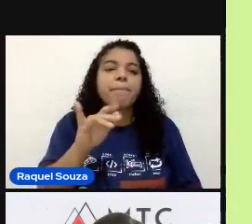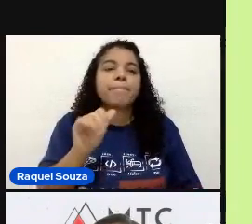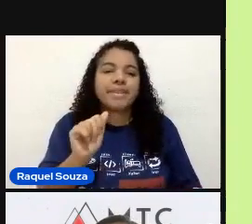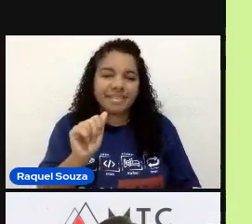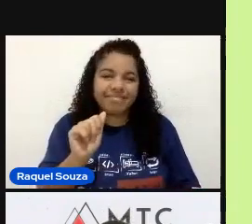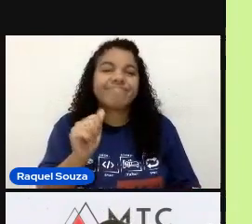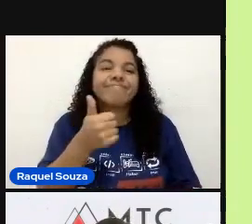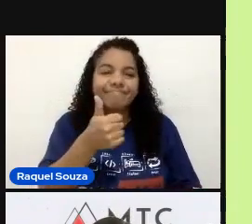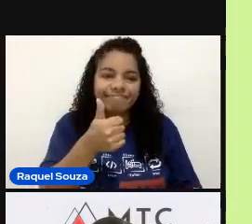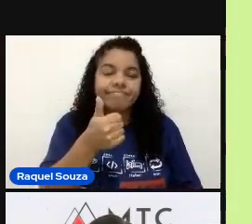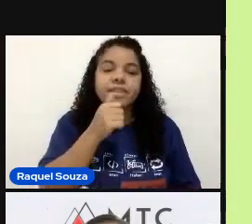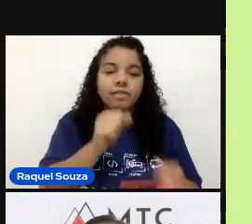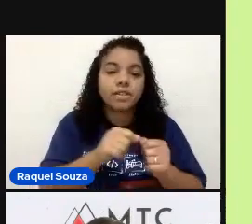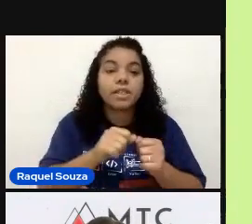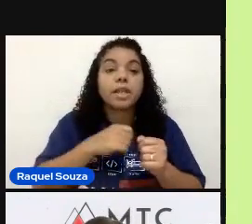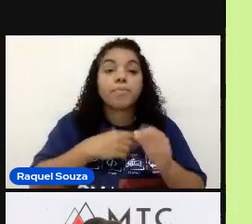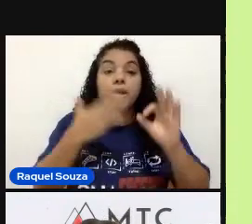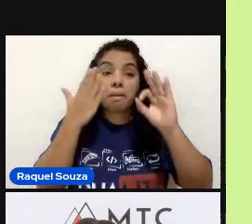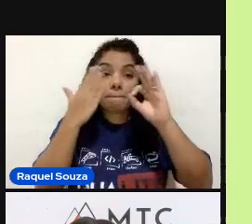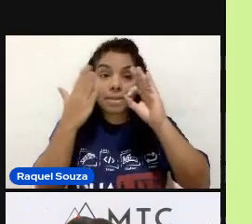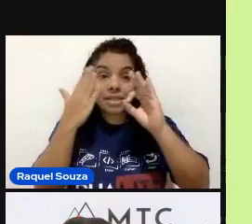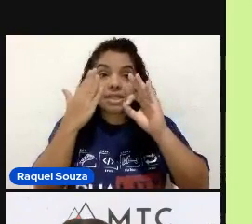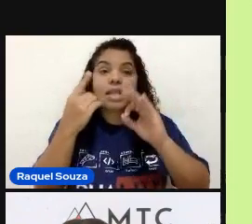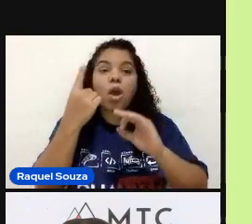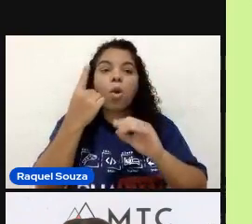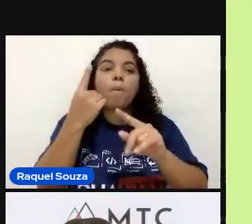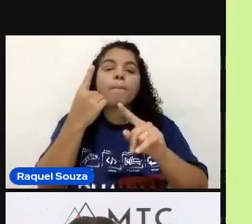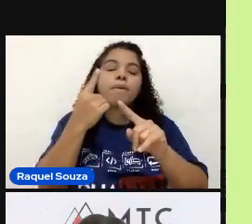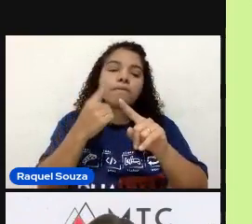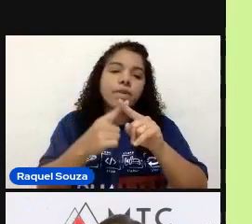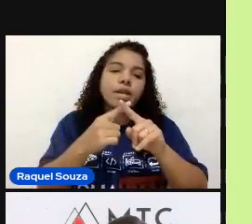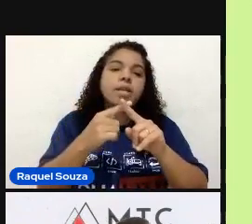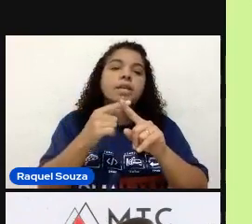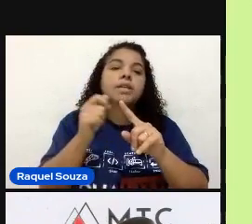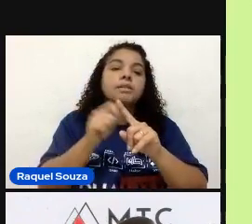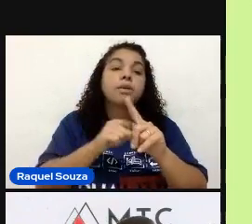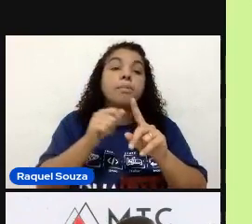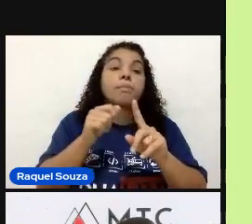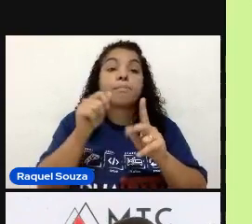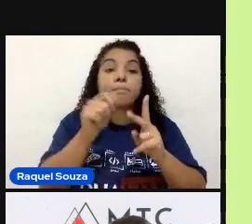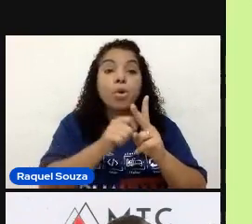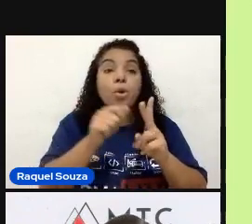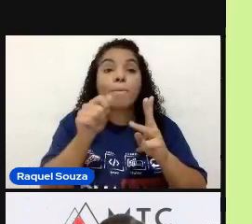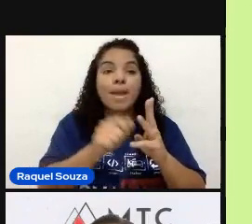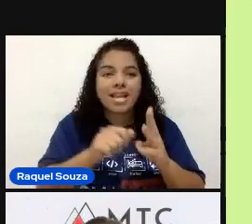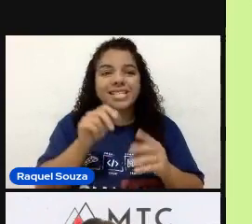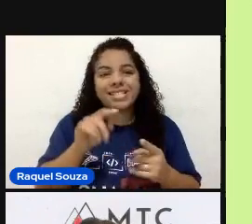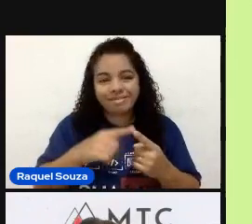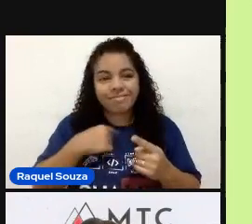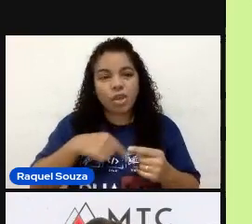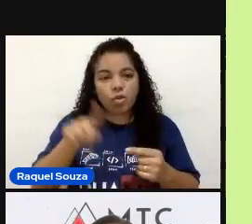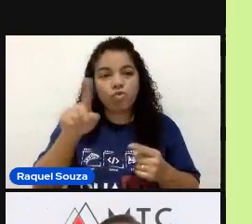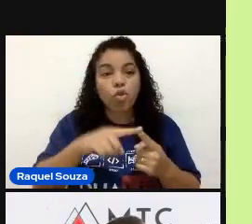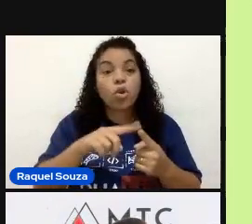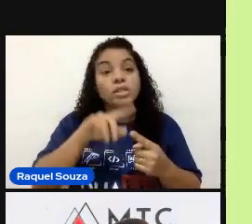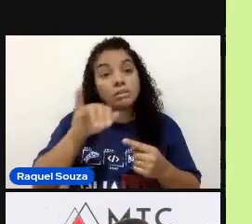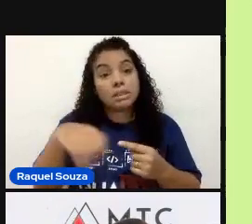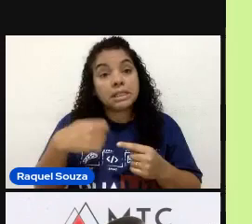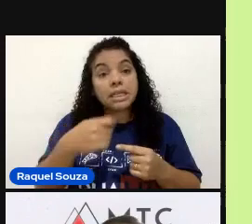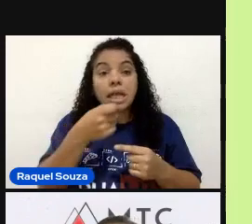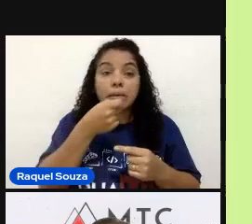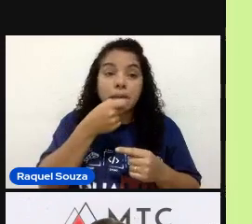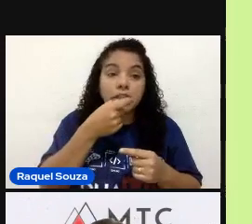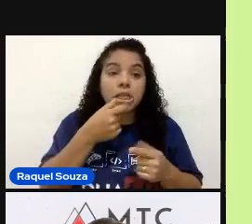rotina. Psiquiatra. 1 vez por mês eu vou ao psiquiatra, porque se precisar ajustar a medicação, tirar ou